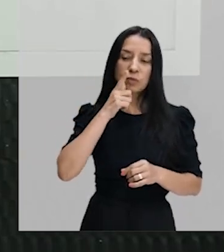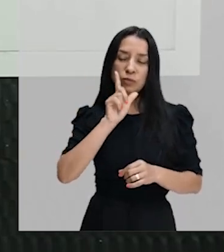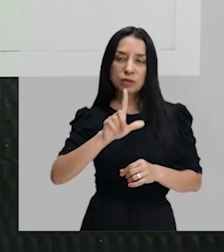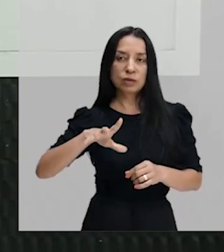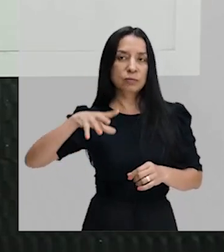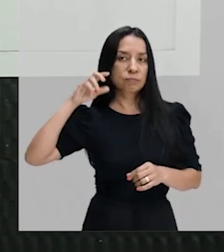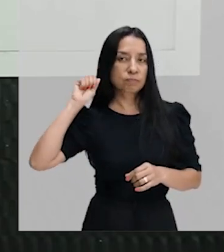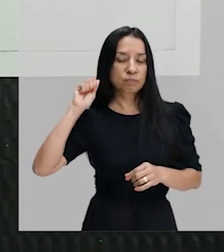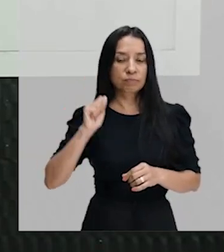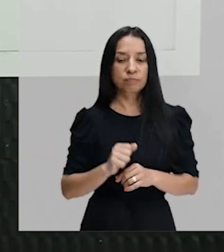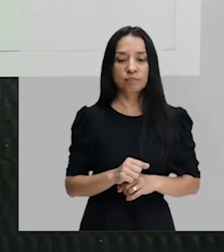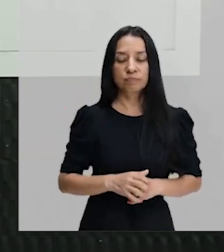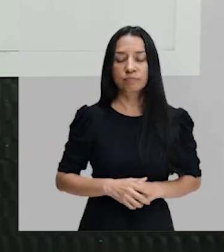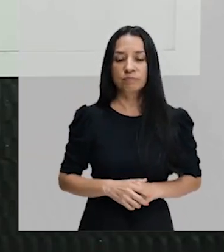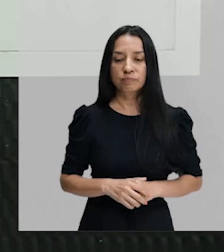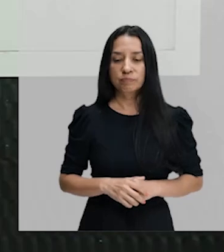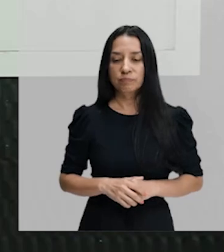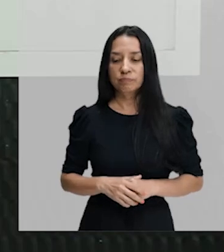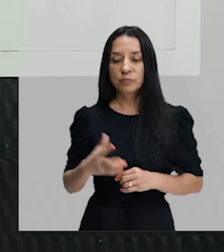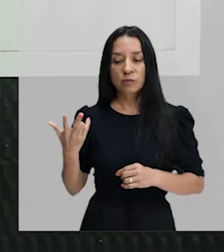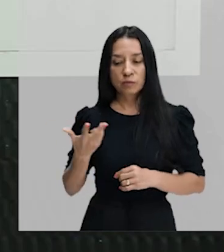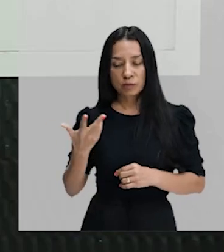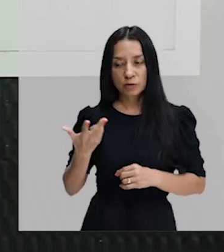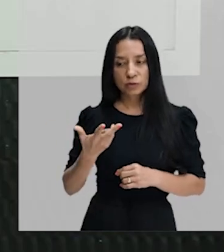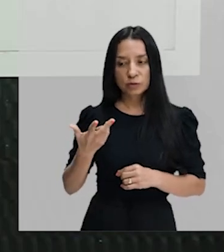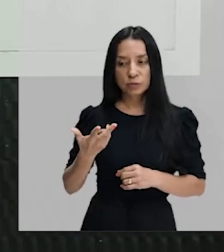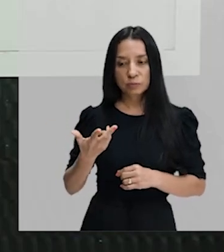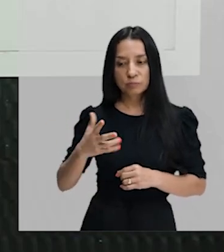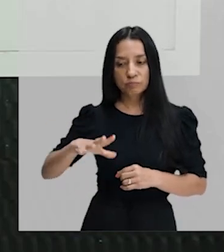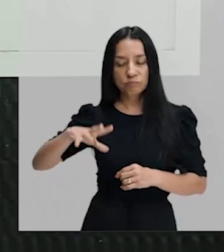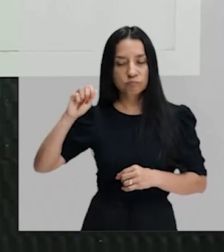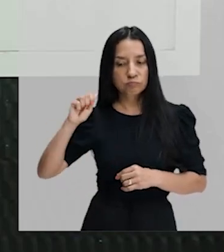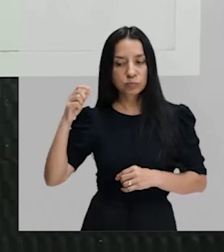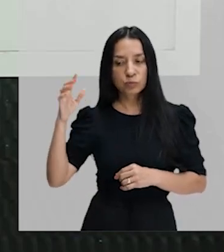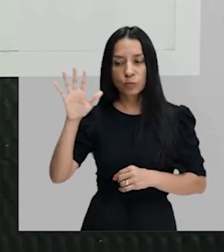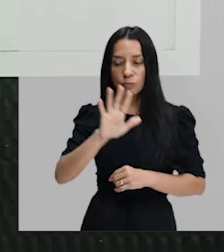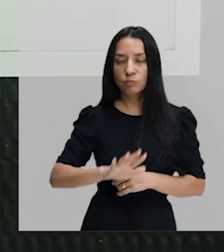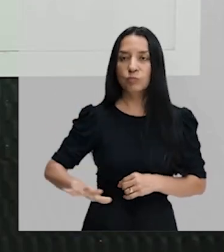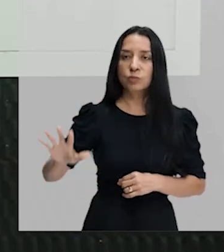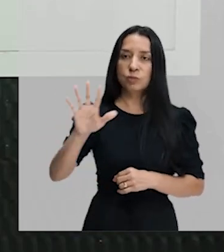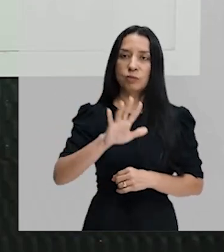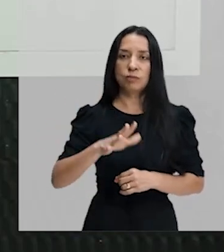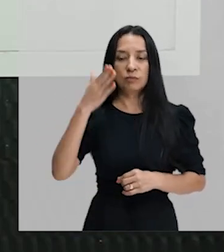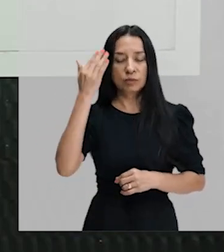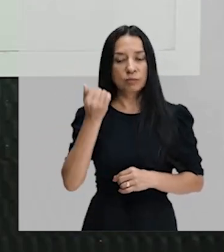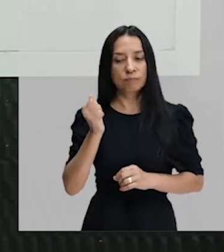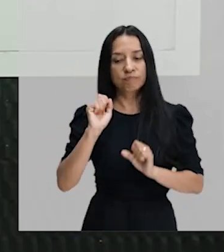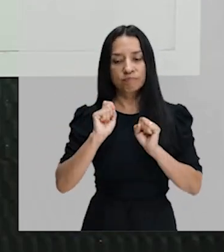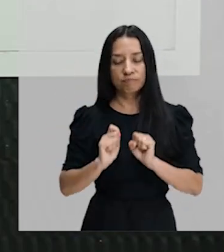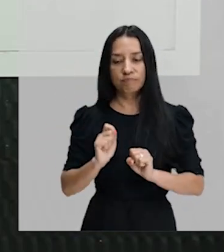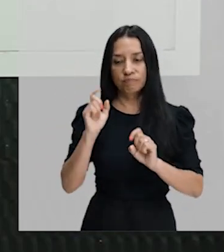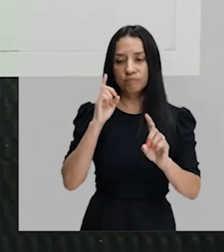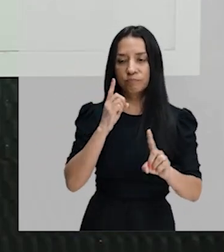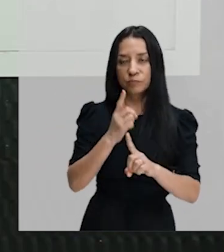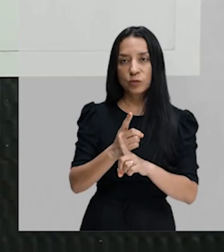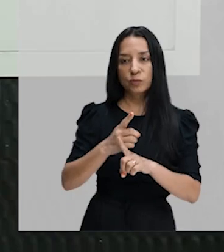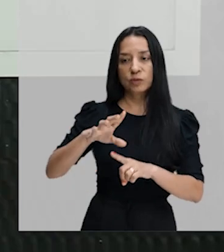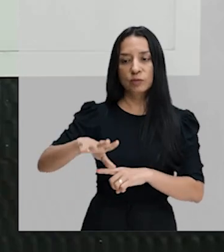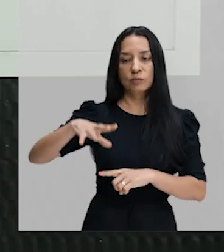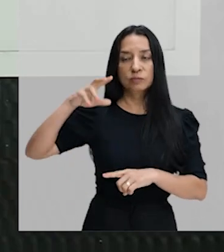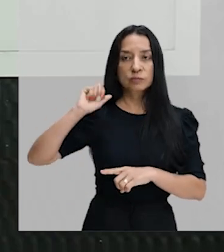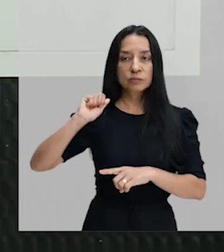isso na velocidade do som no ar Ok sabemos que a gente pode encontrar o som